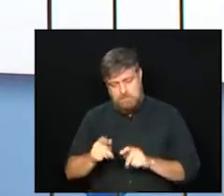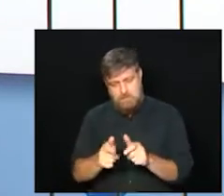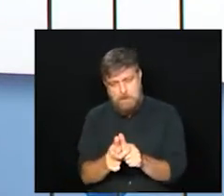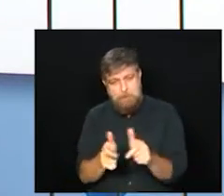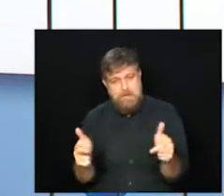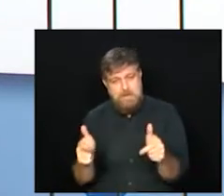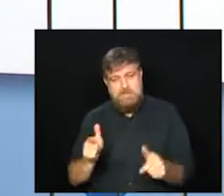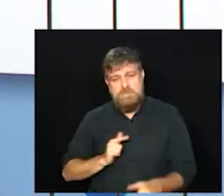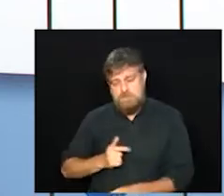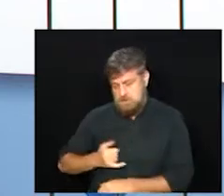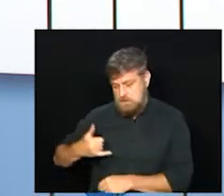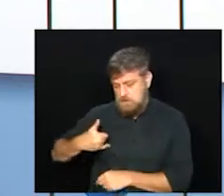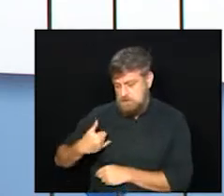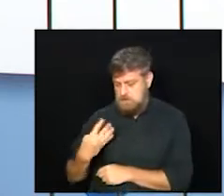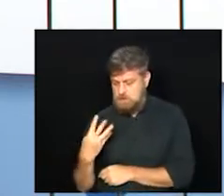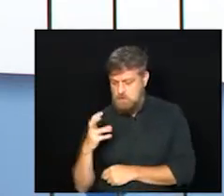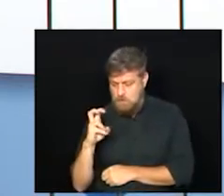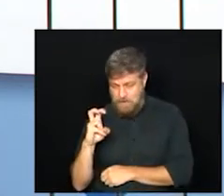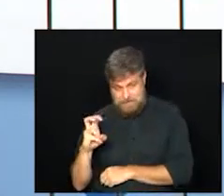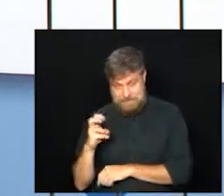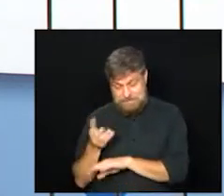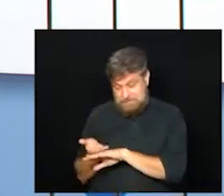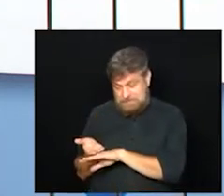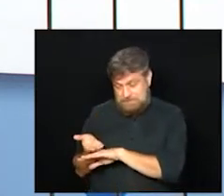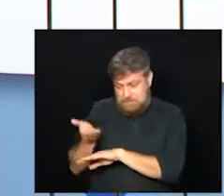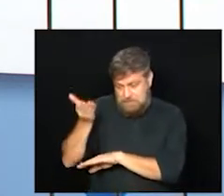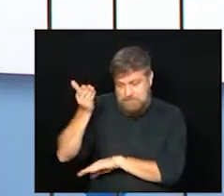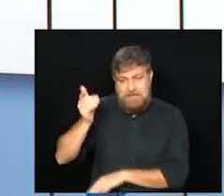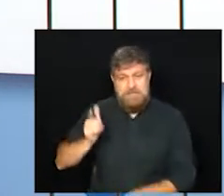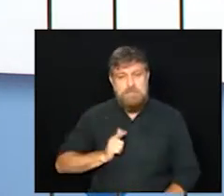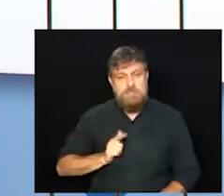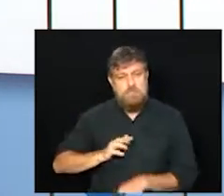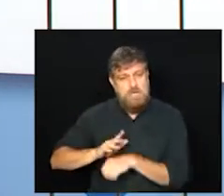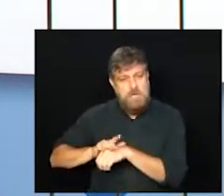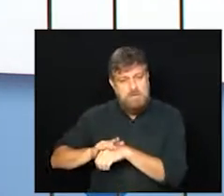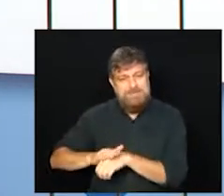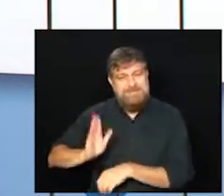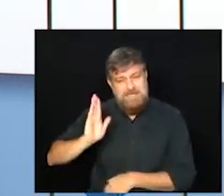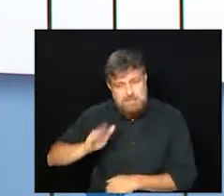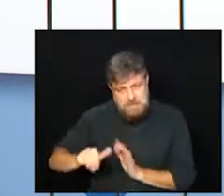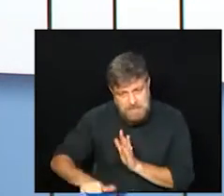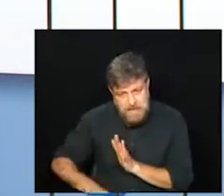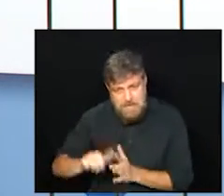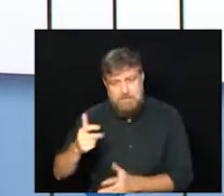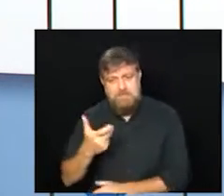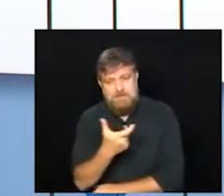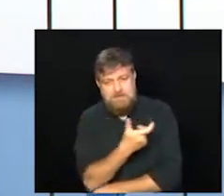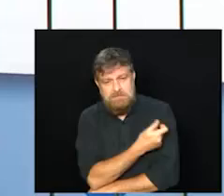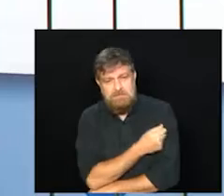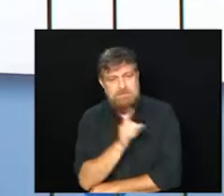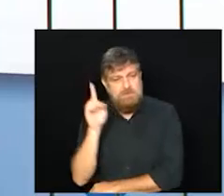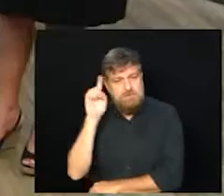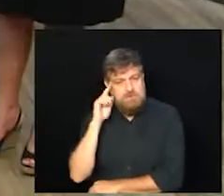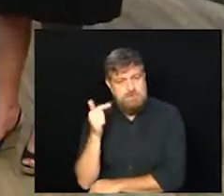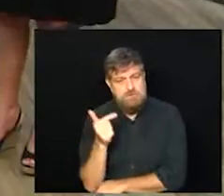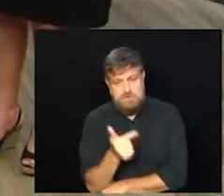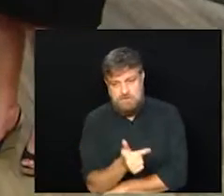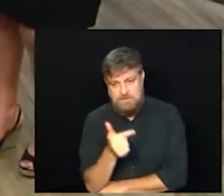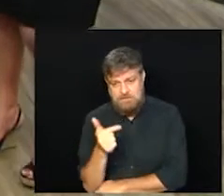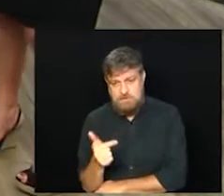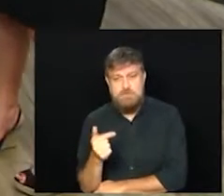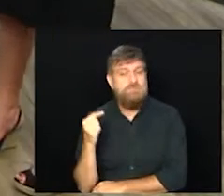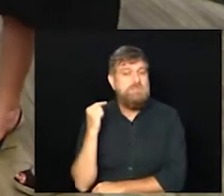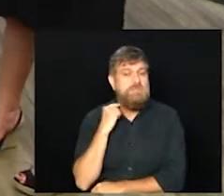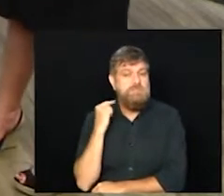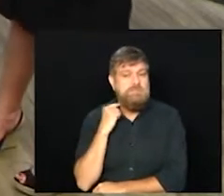por maiores de 45 anos, portadores de comorbidades que tomaram a primeira dose no dia 22 de